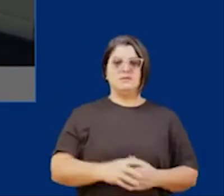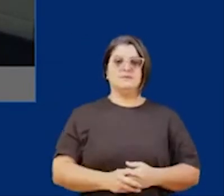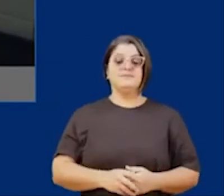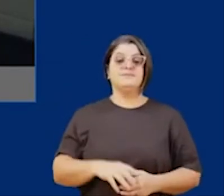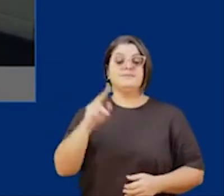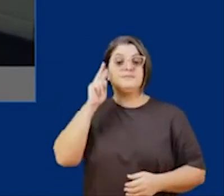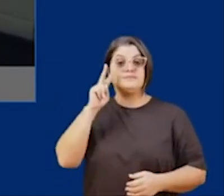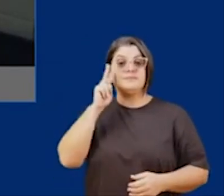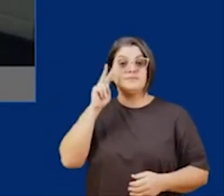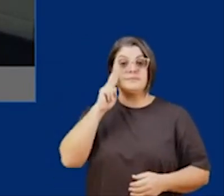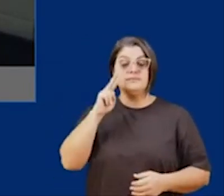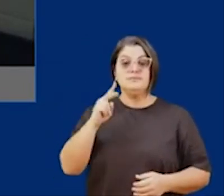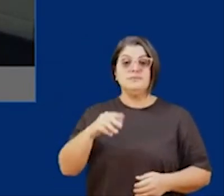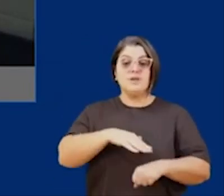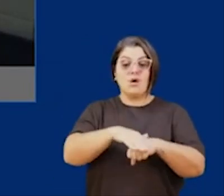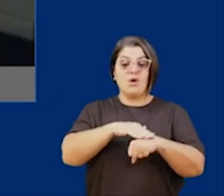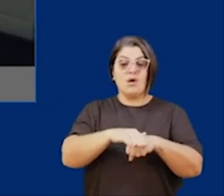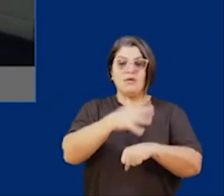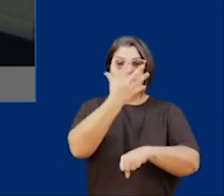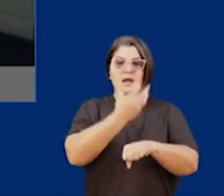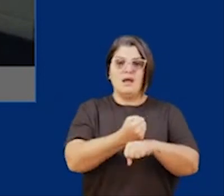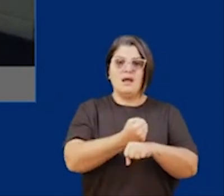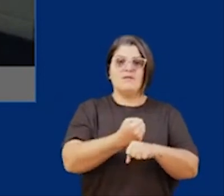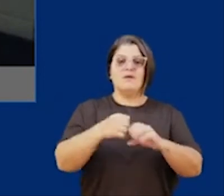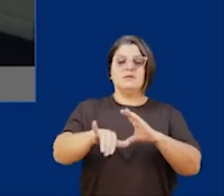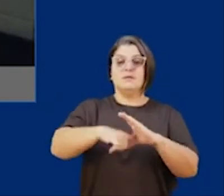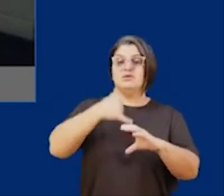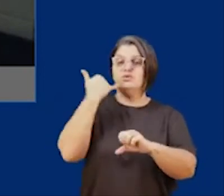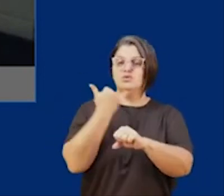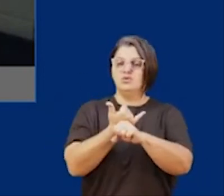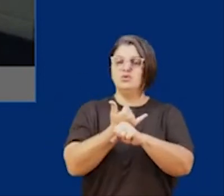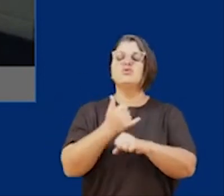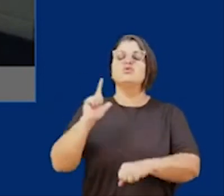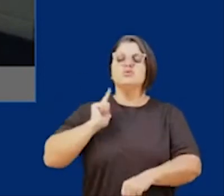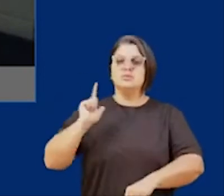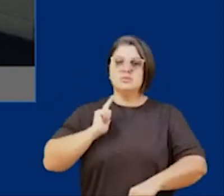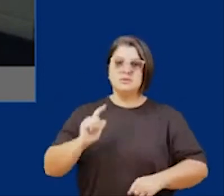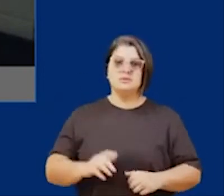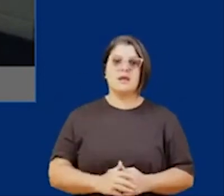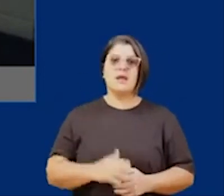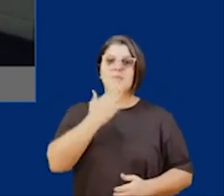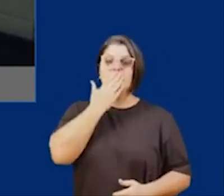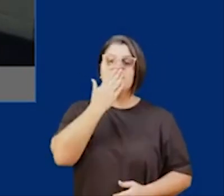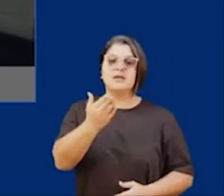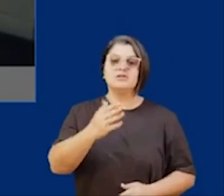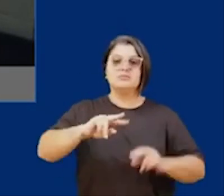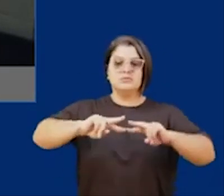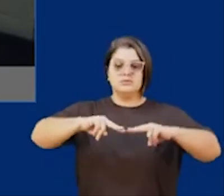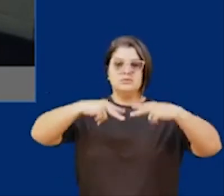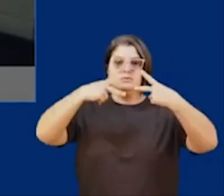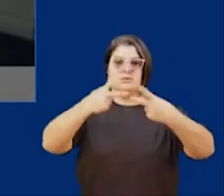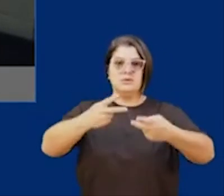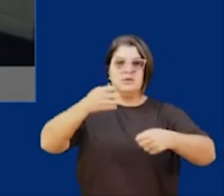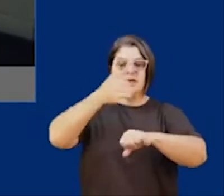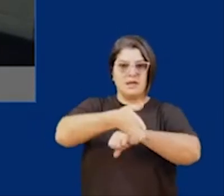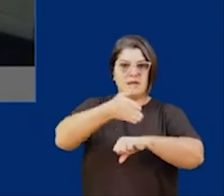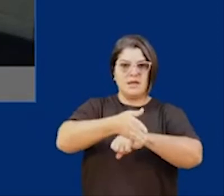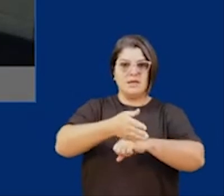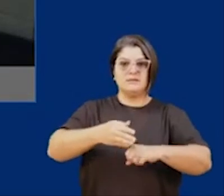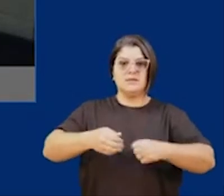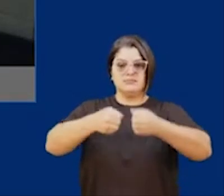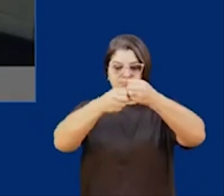conversa permanecerá gravada e disponível em nosso canal. Pedimos que acessem o link que está presente na descrição do